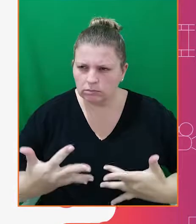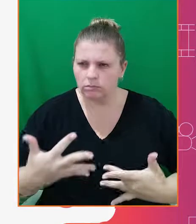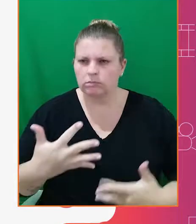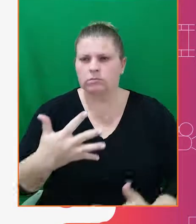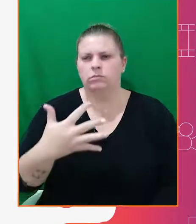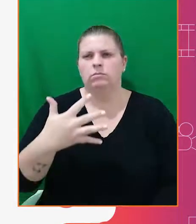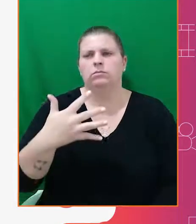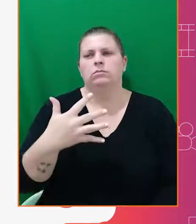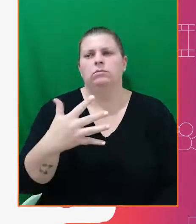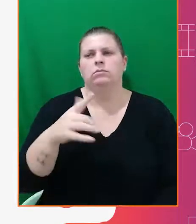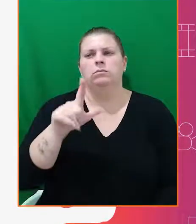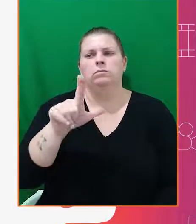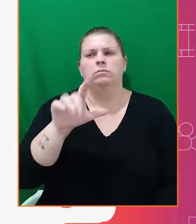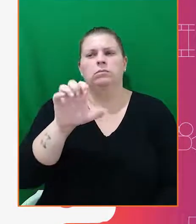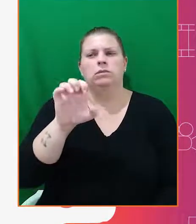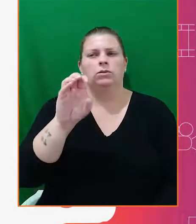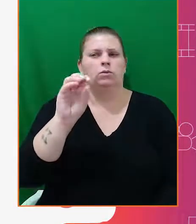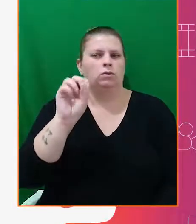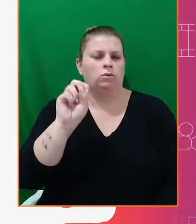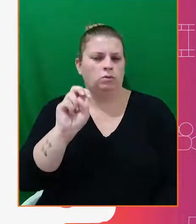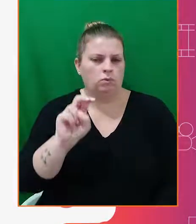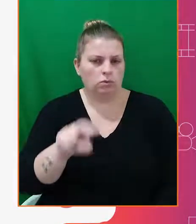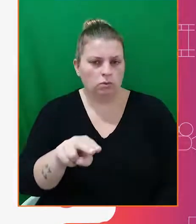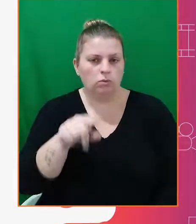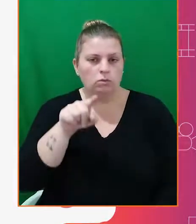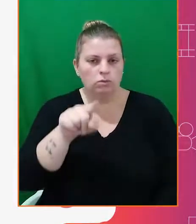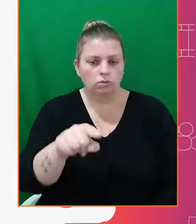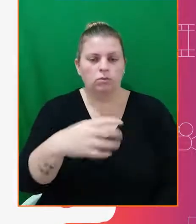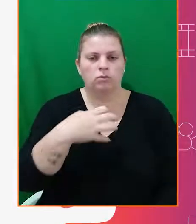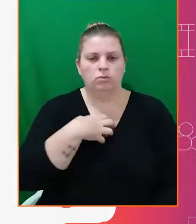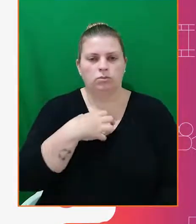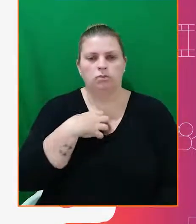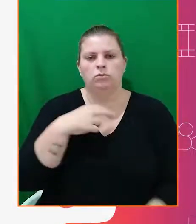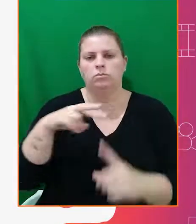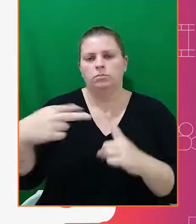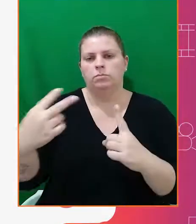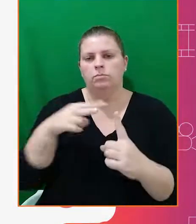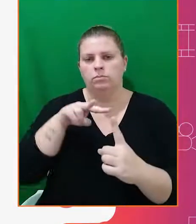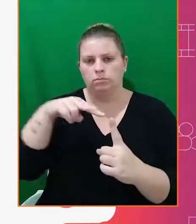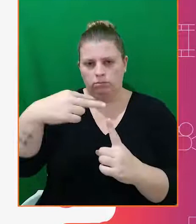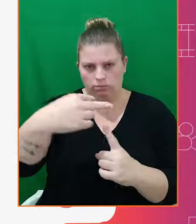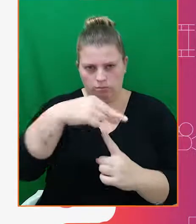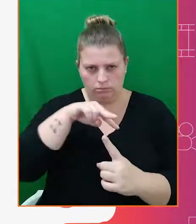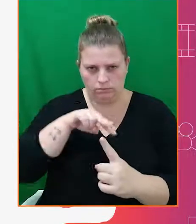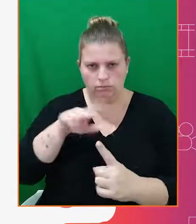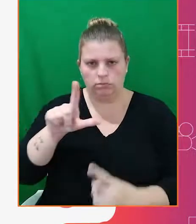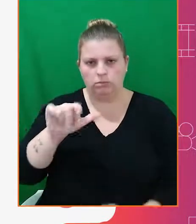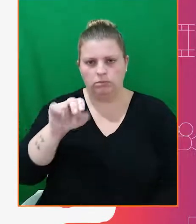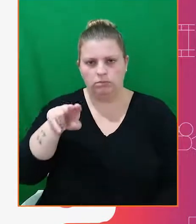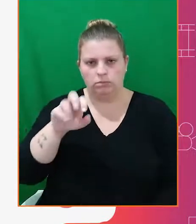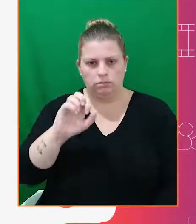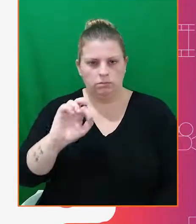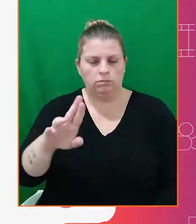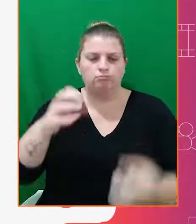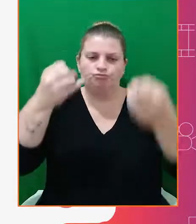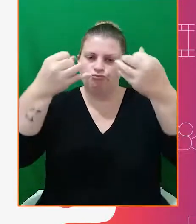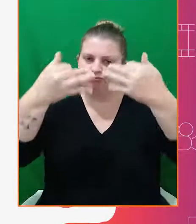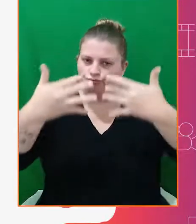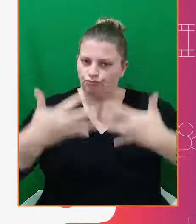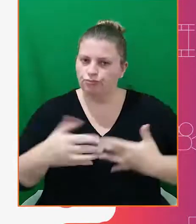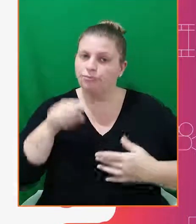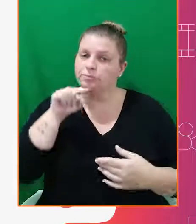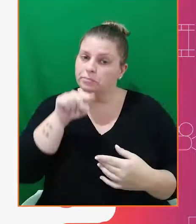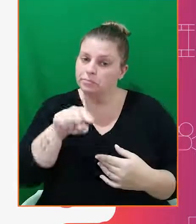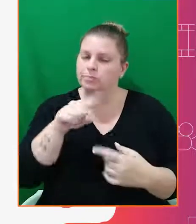Alberti, em um documento onde a fórmula da perspectiva linear é explicada. Esse é um tipo